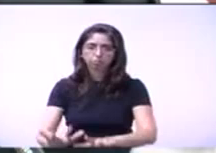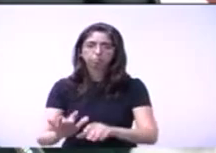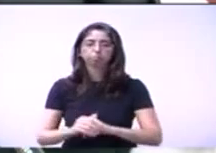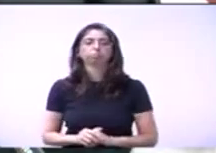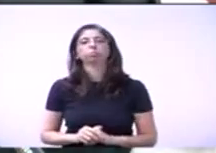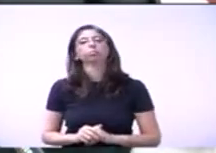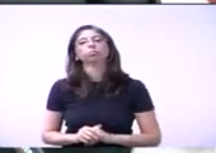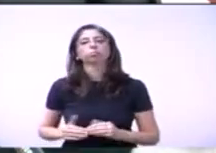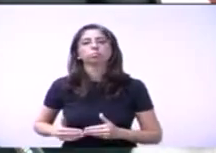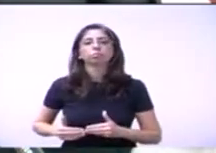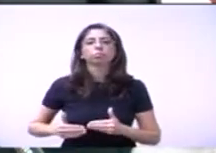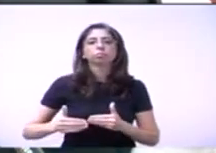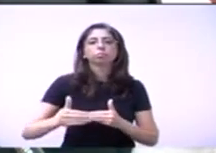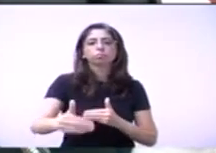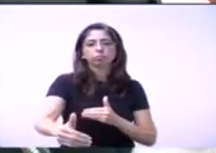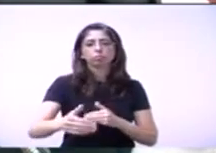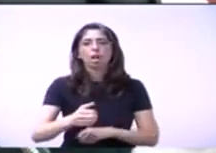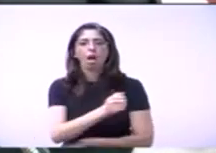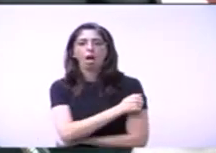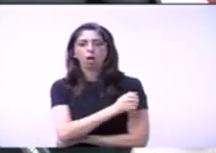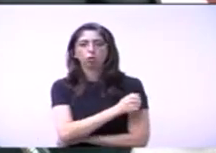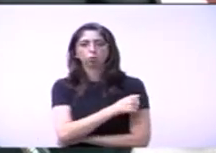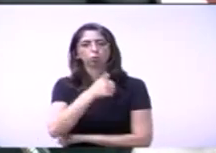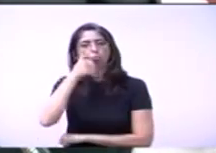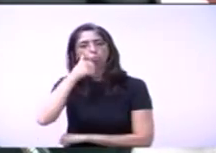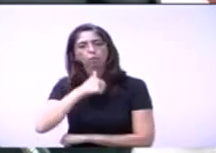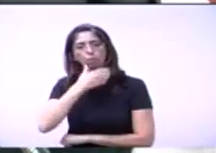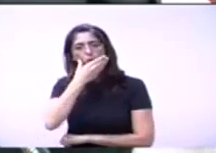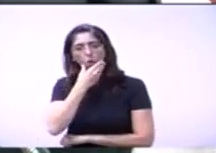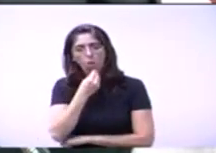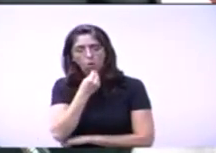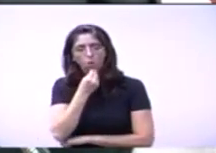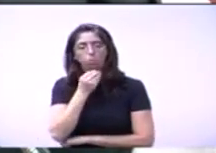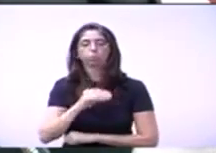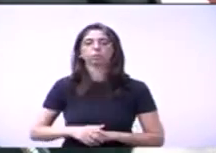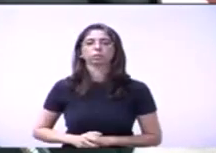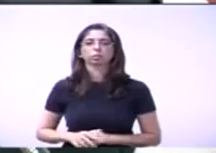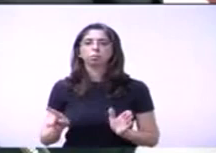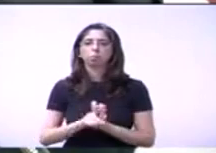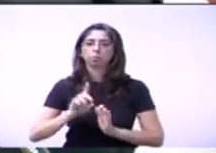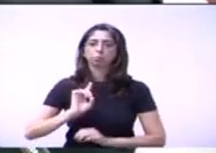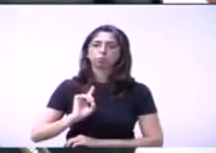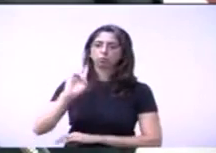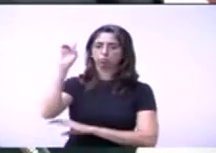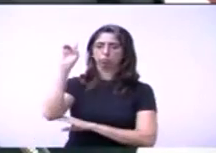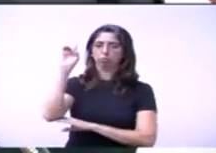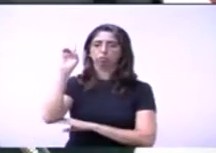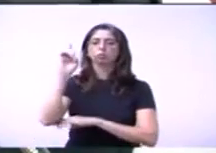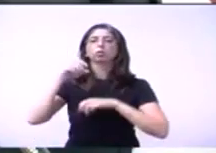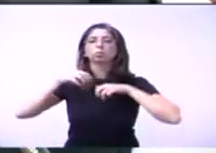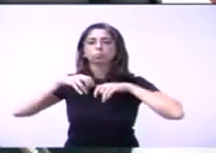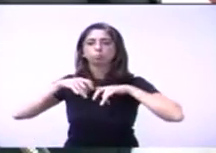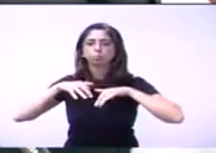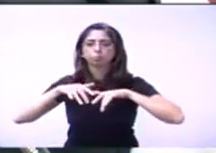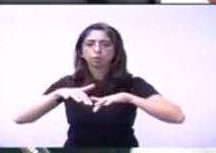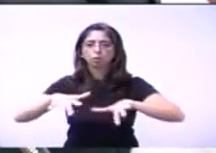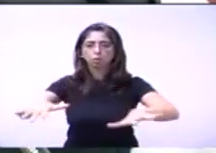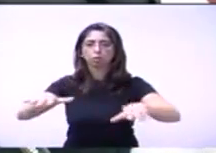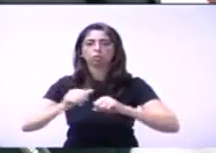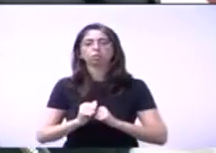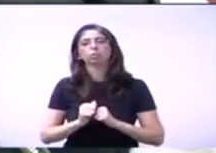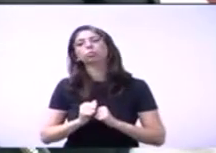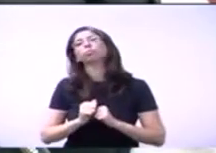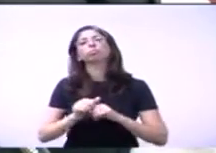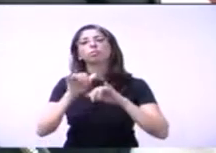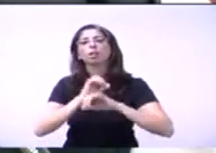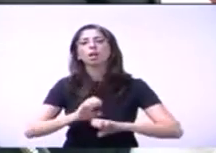bênçãos nestes homens e mulheres de Deus, para que espalhem aquilo que o Senhor provém